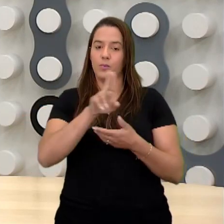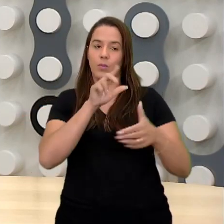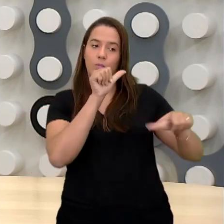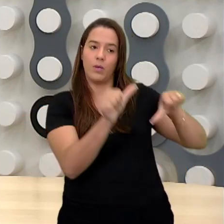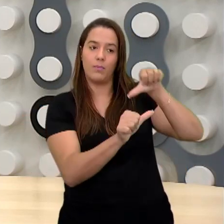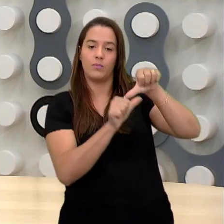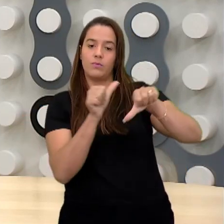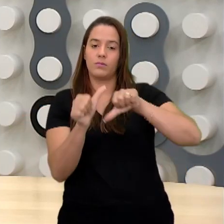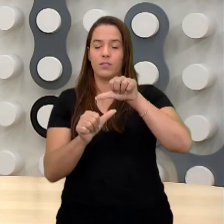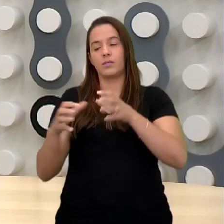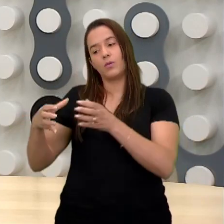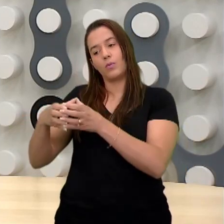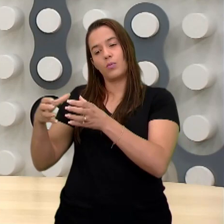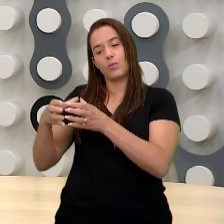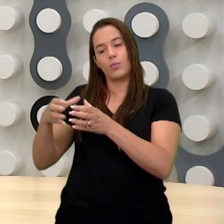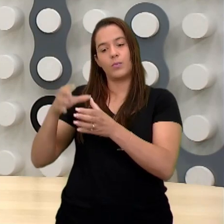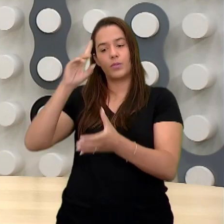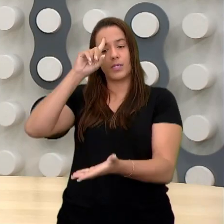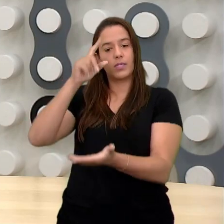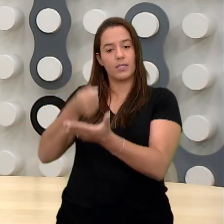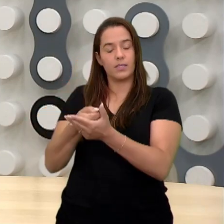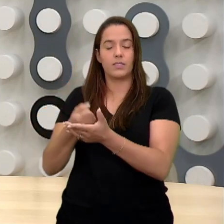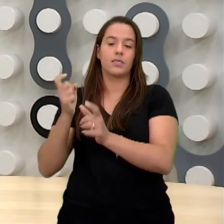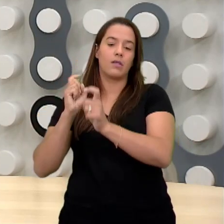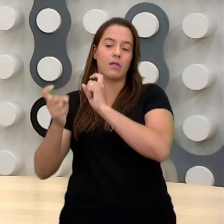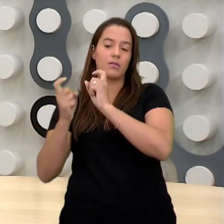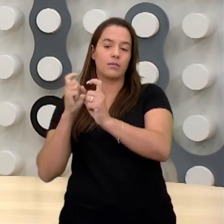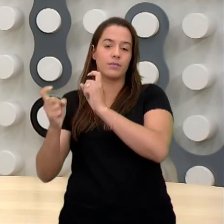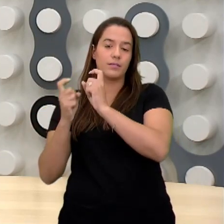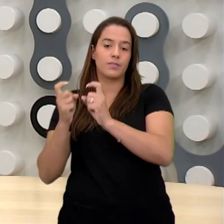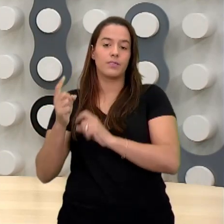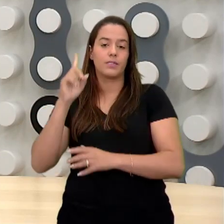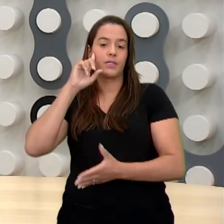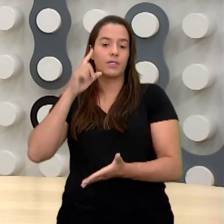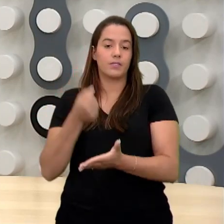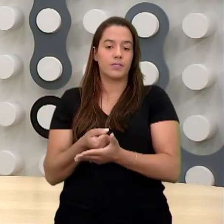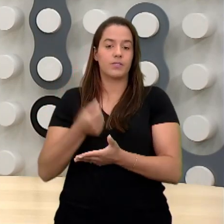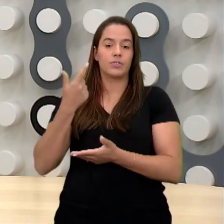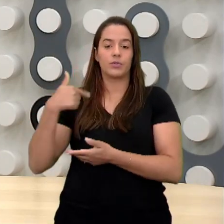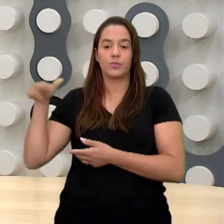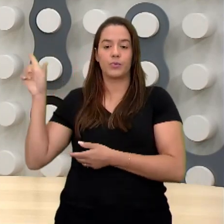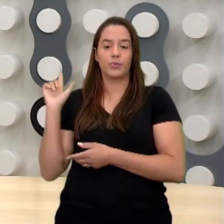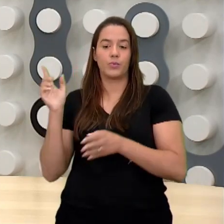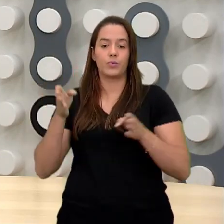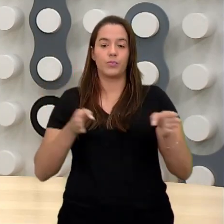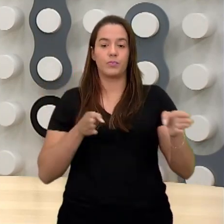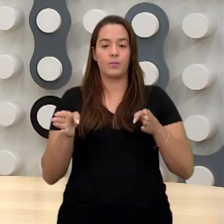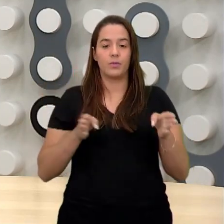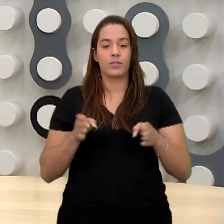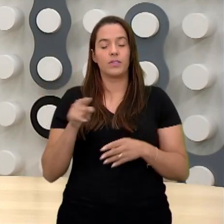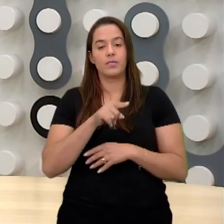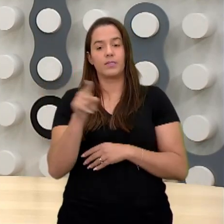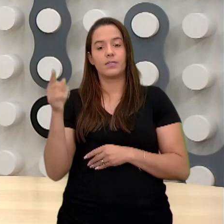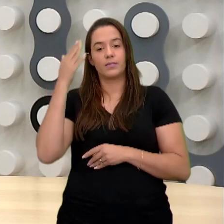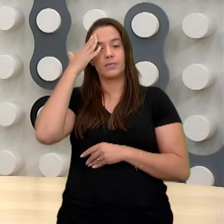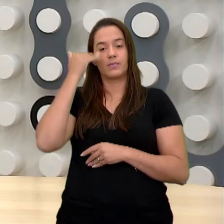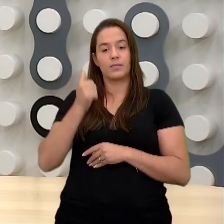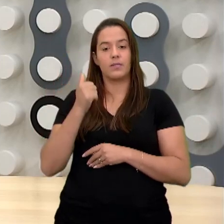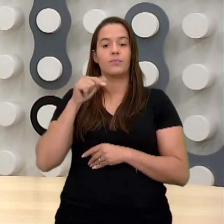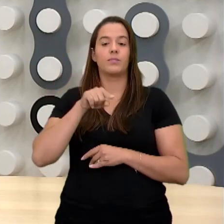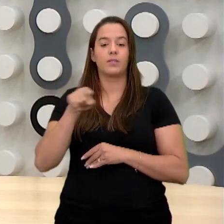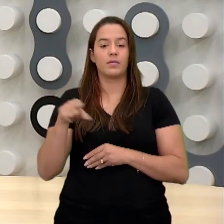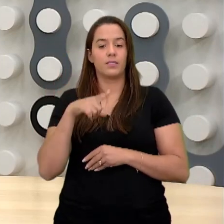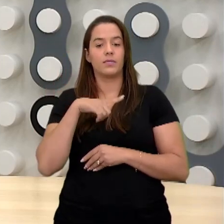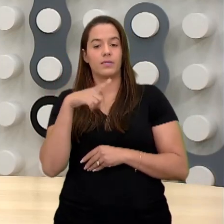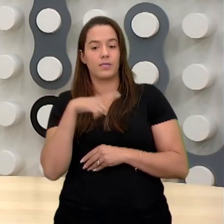as comissões vão sempre aí discutindo como se pode aparecer outras épocas, e quem sabe, um outro éon,